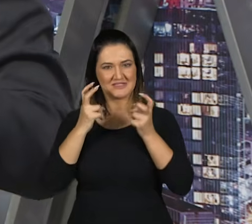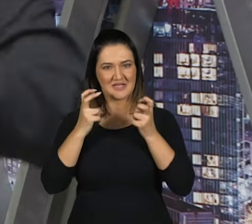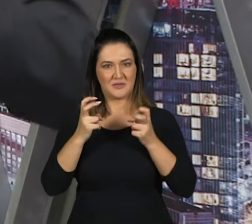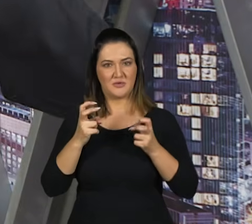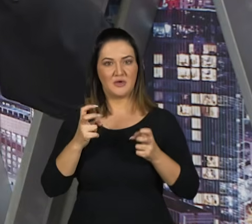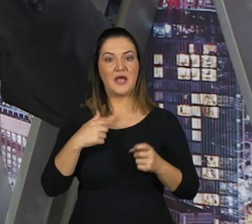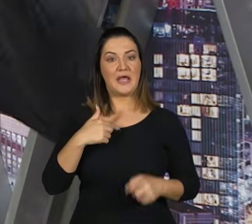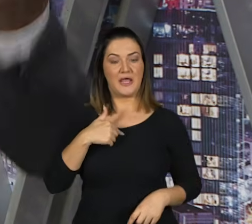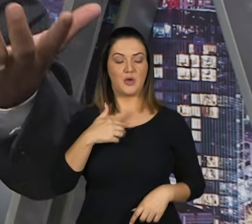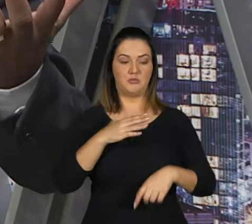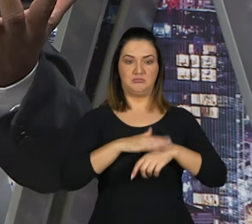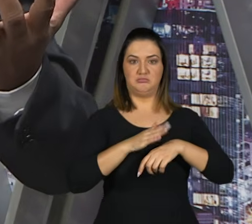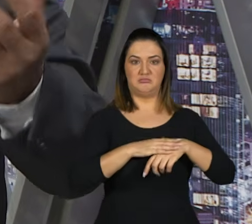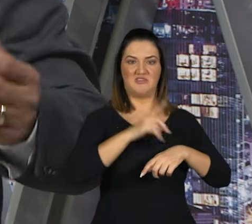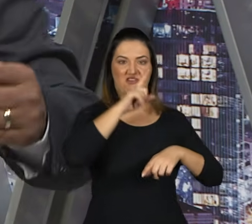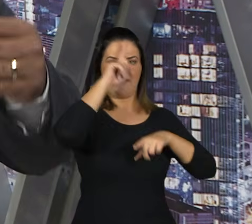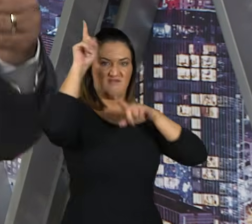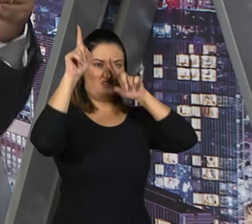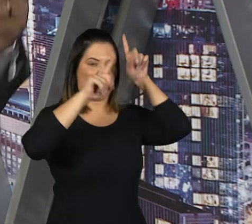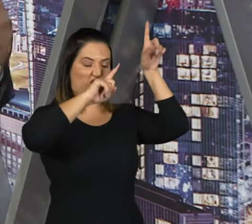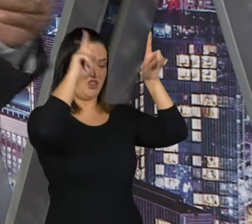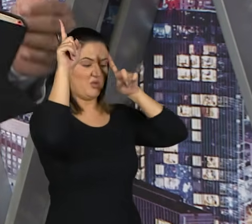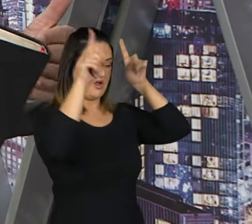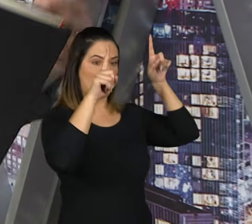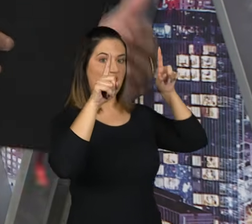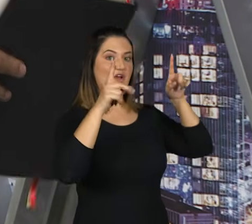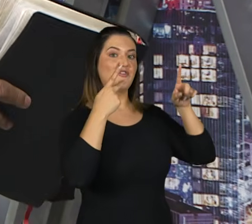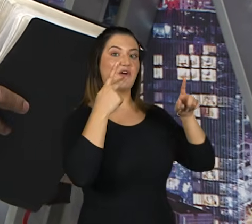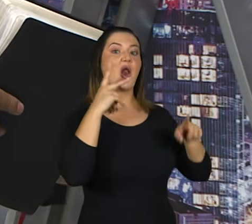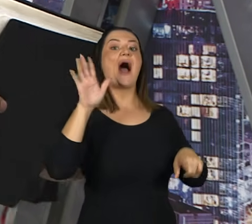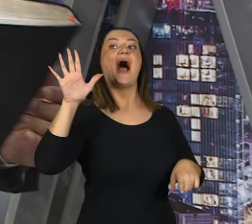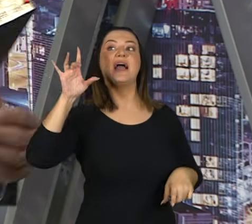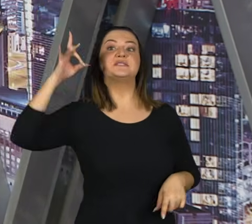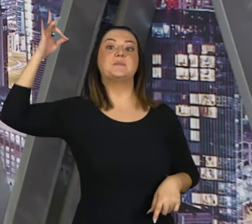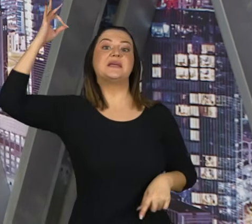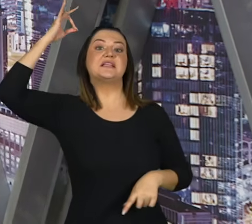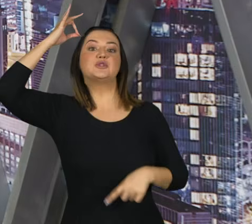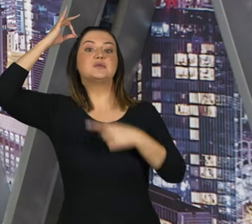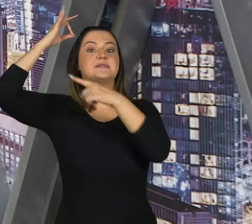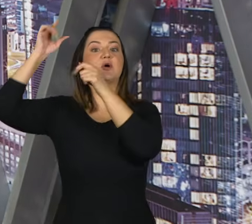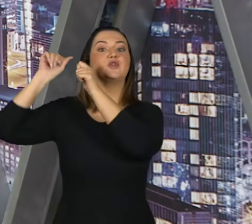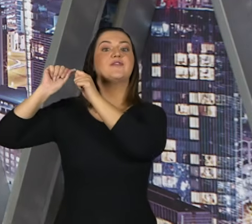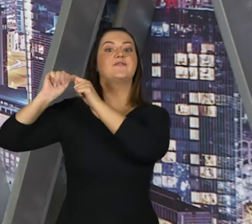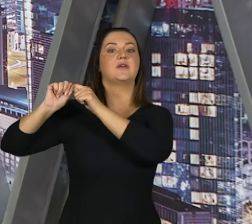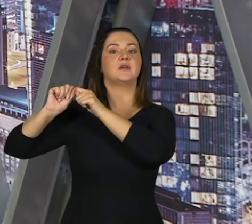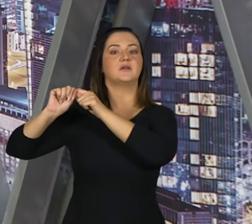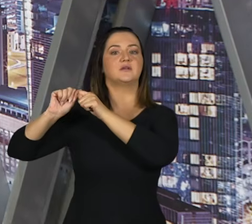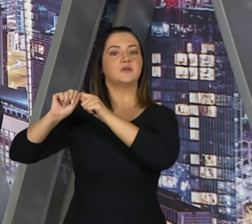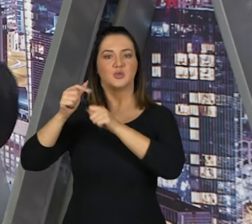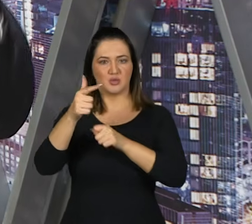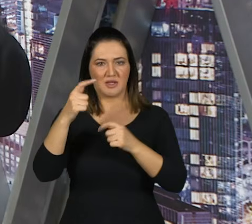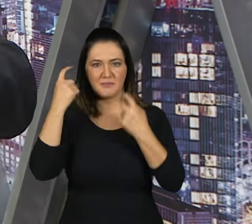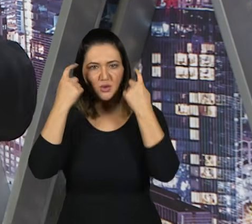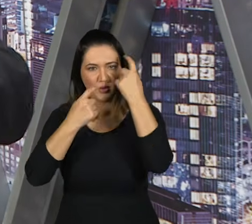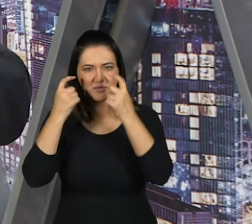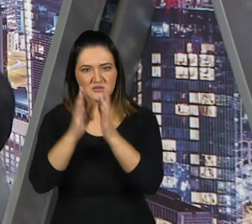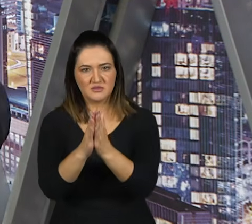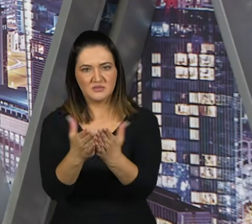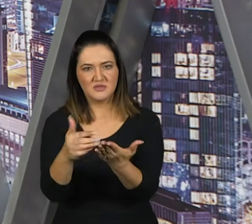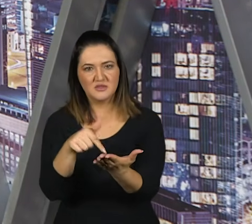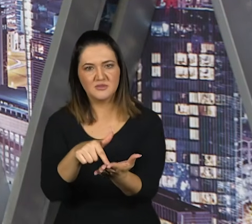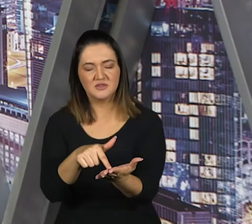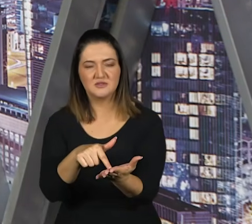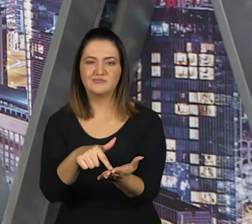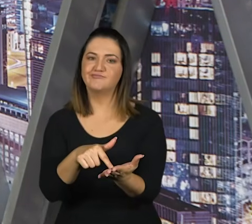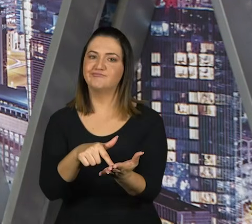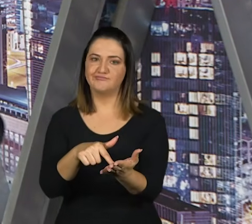a inventar coisas e a atribuir essas coisas ao Espírito Santo sem ter nenhuma preocupação com os